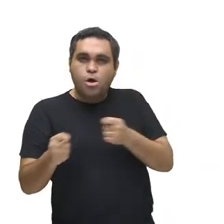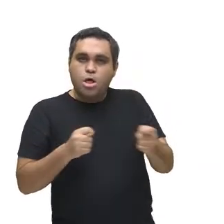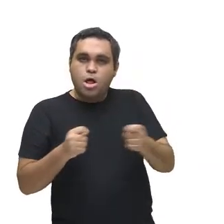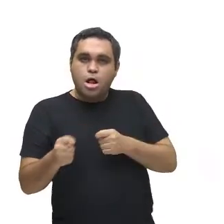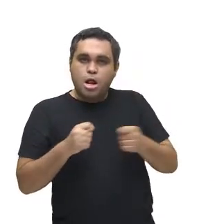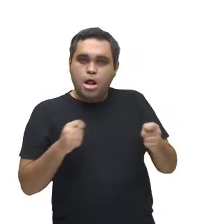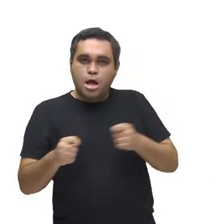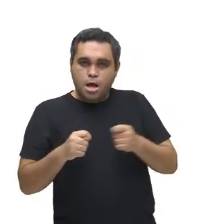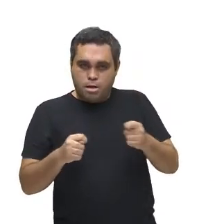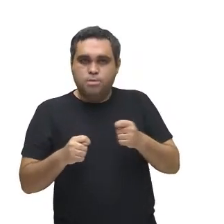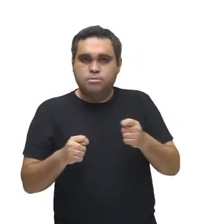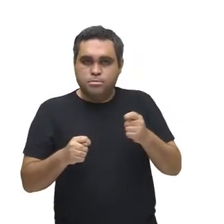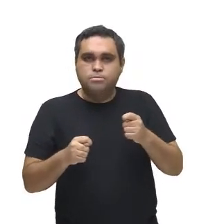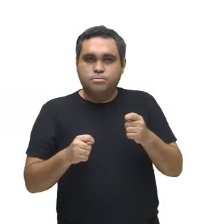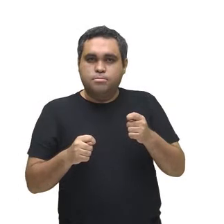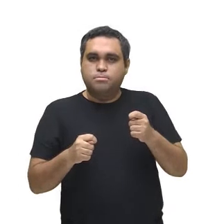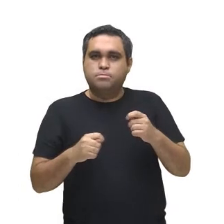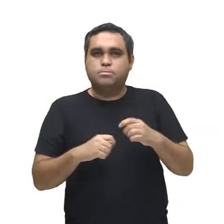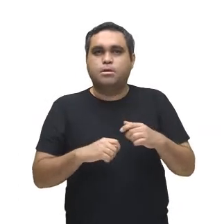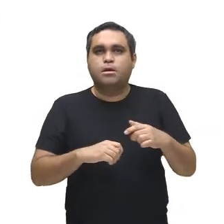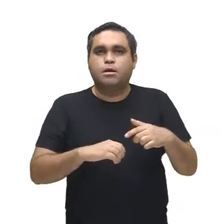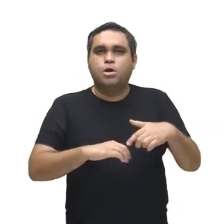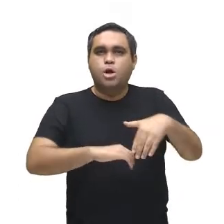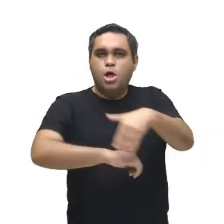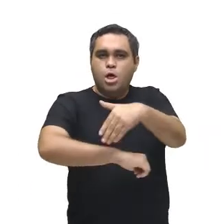de Bósforo e de